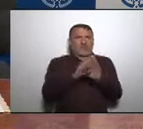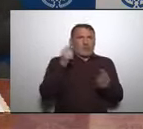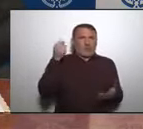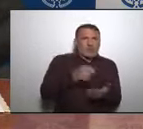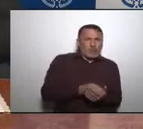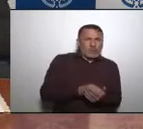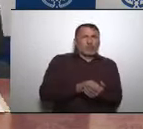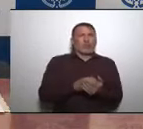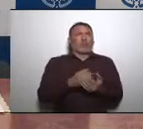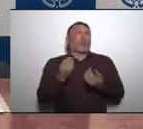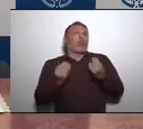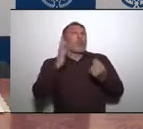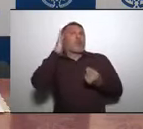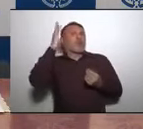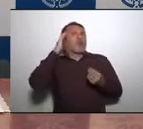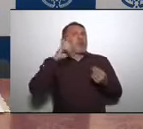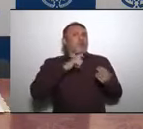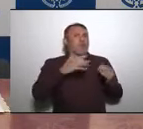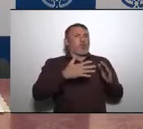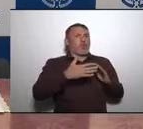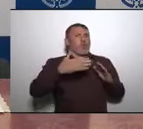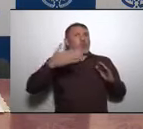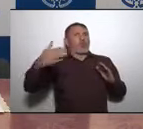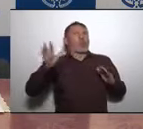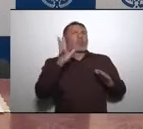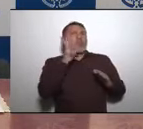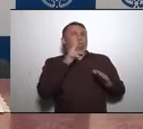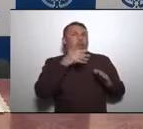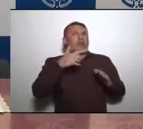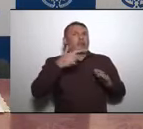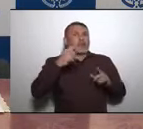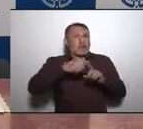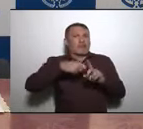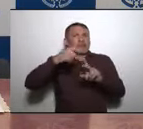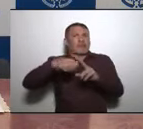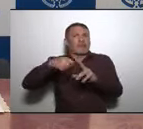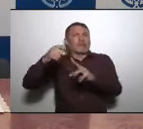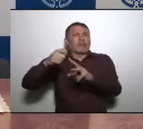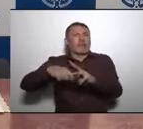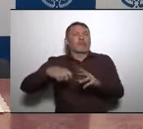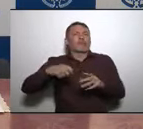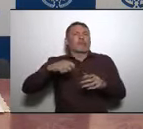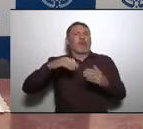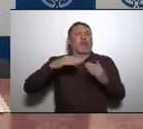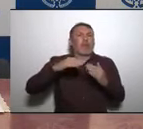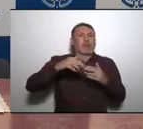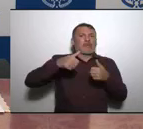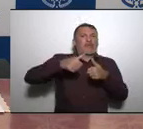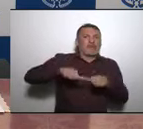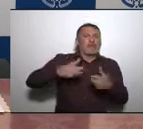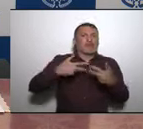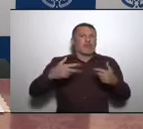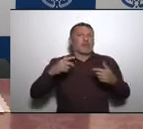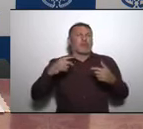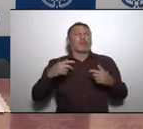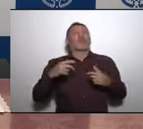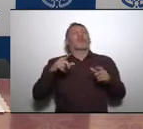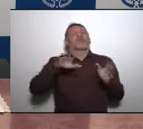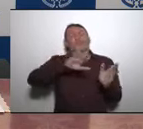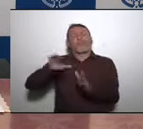sendo pensado para esse longo prazo? E queria saber também se o senhor pode dar mais detalhes sobre essa carga de testes que foi